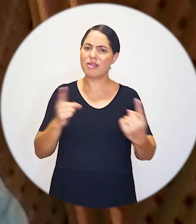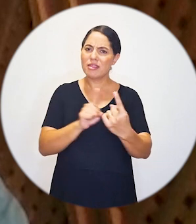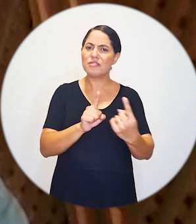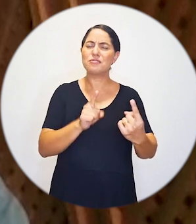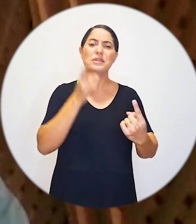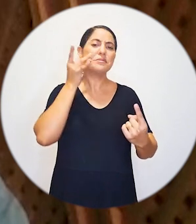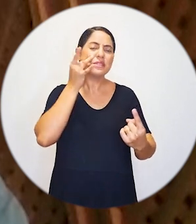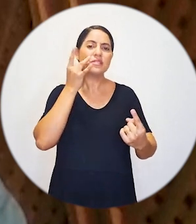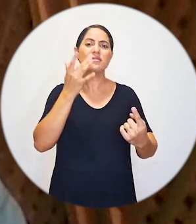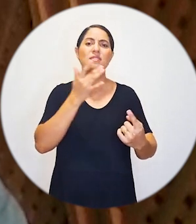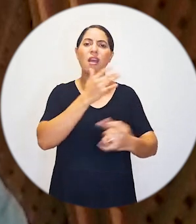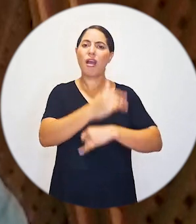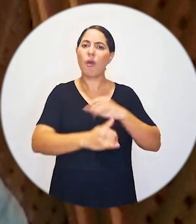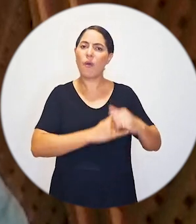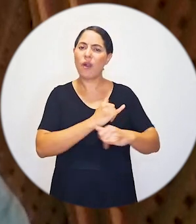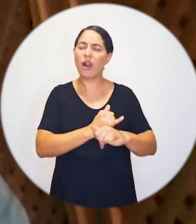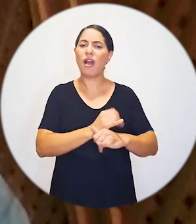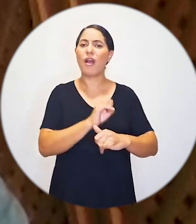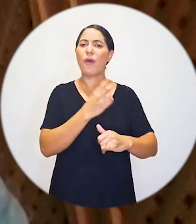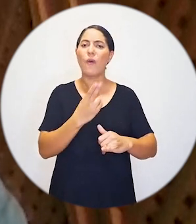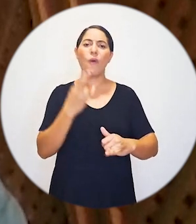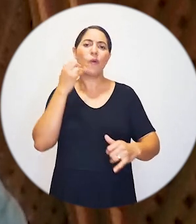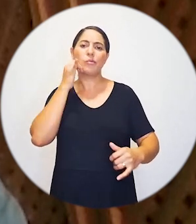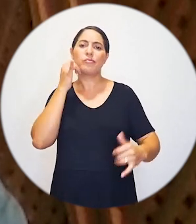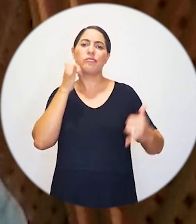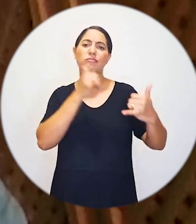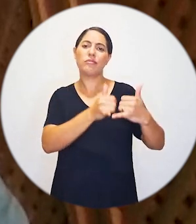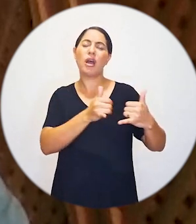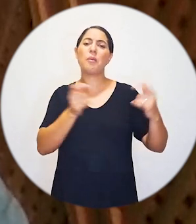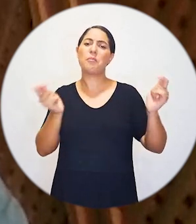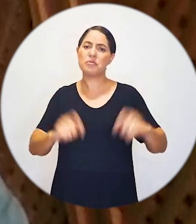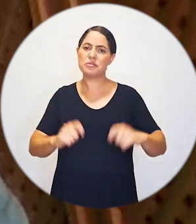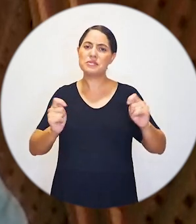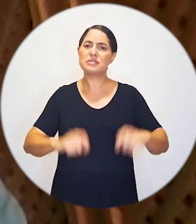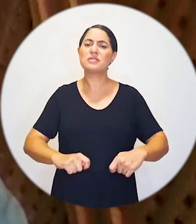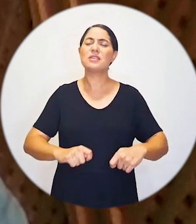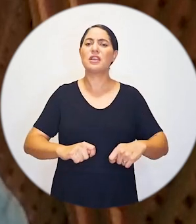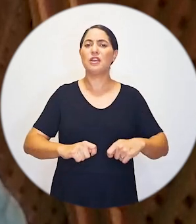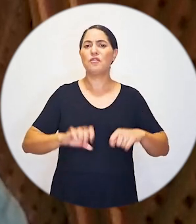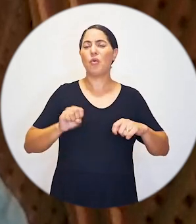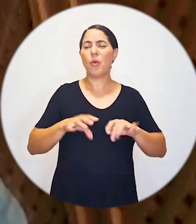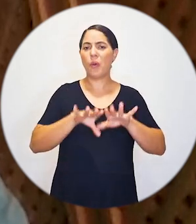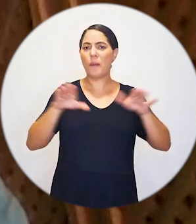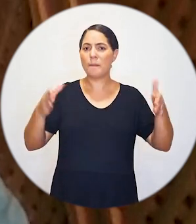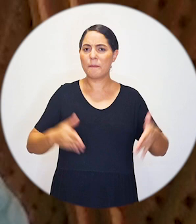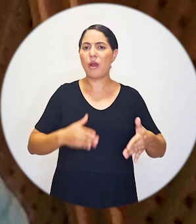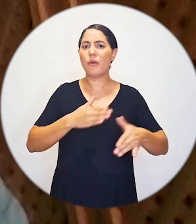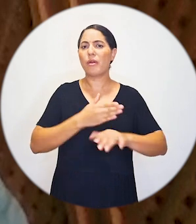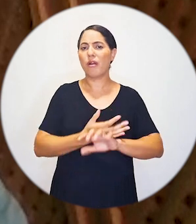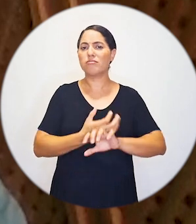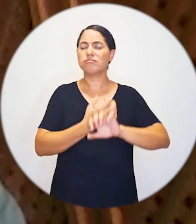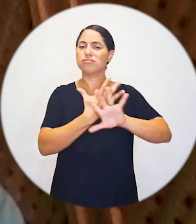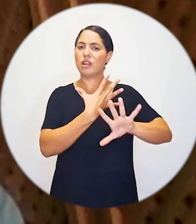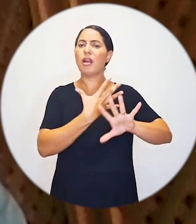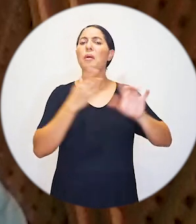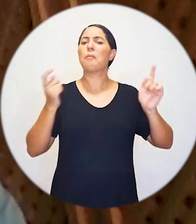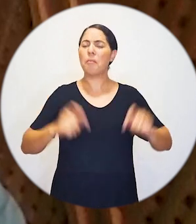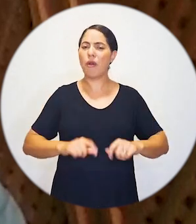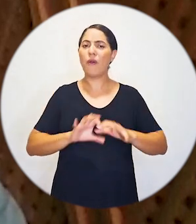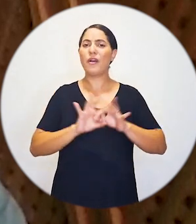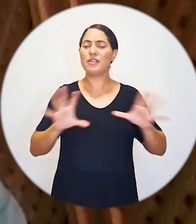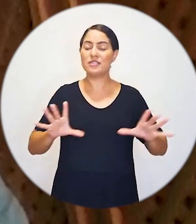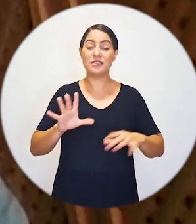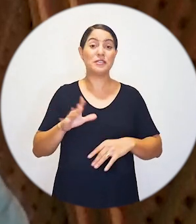facilitar o atendimento presencial, telepresencial, um tipo de balcão virtual de atendimento, como já existe em